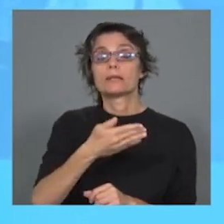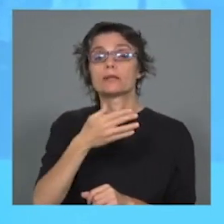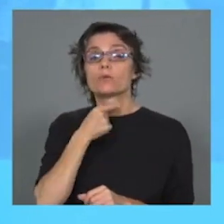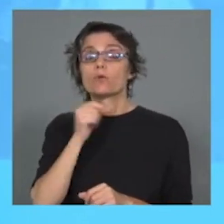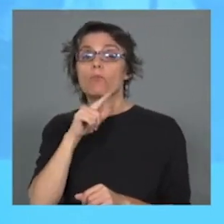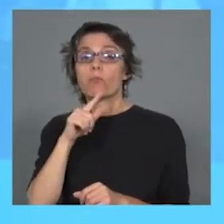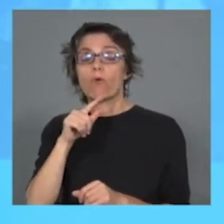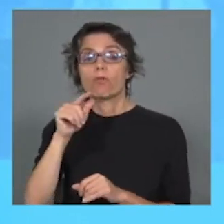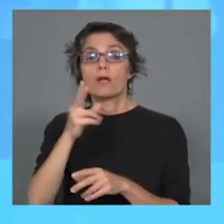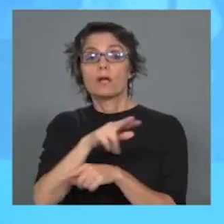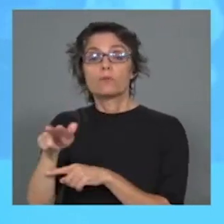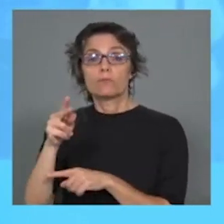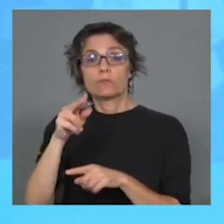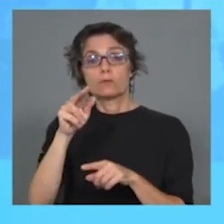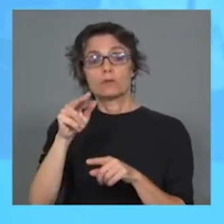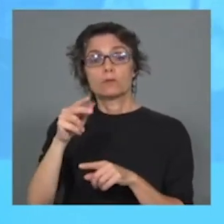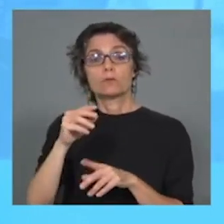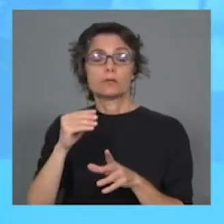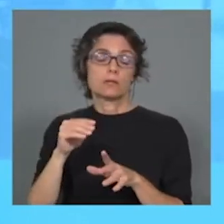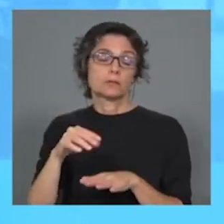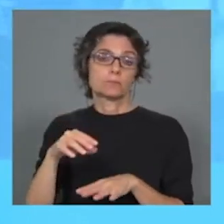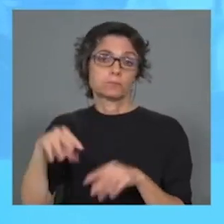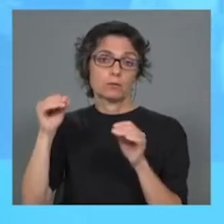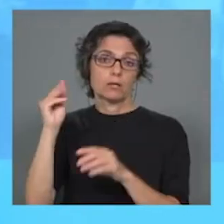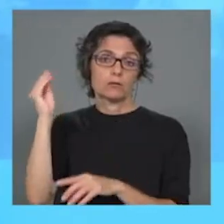porque está uma exposição também sobre Maria de Lourdes.